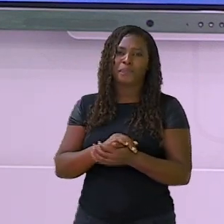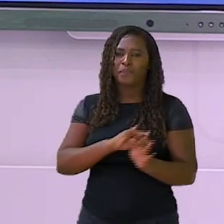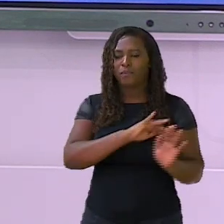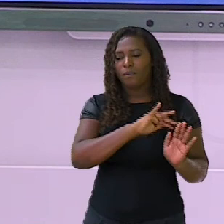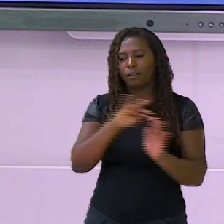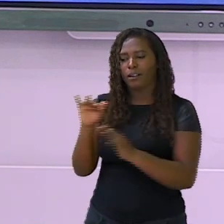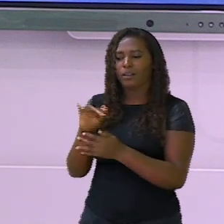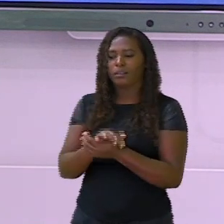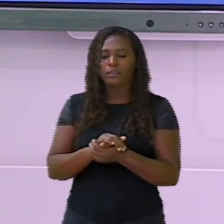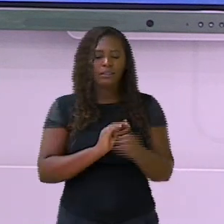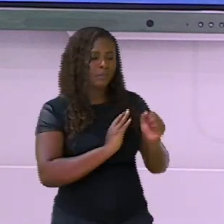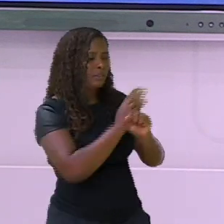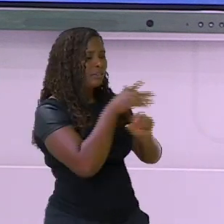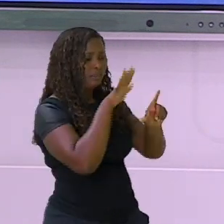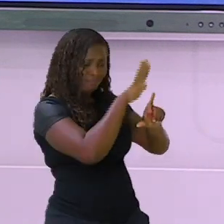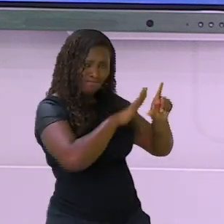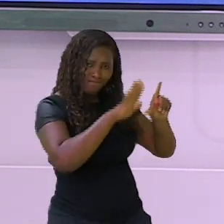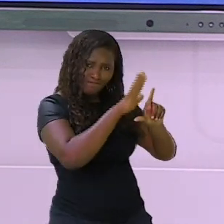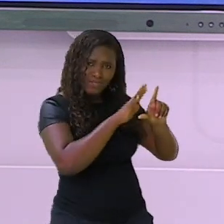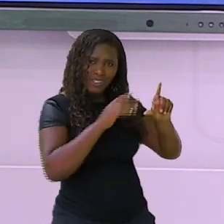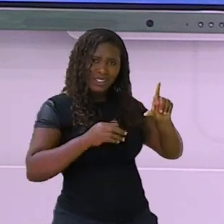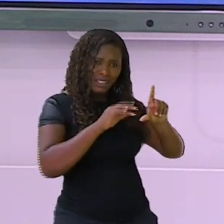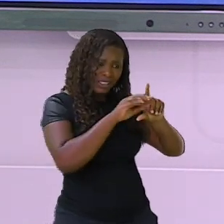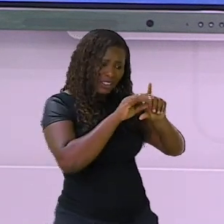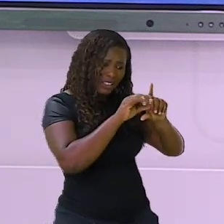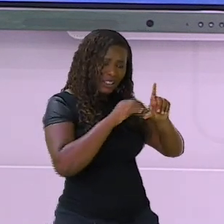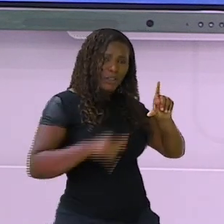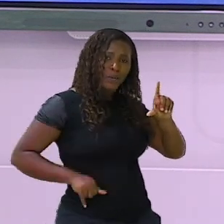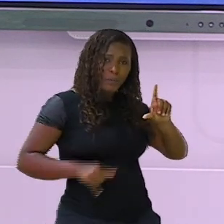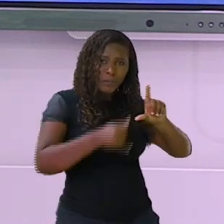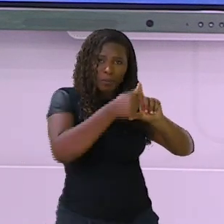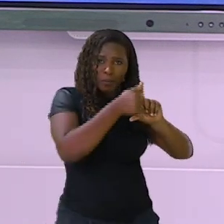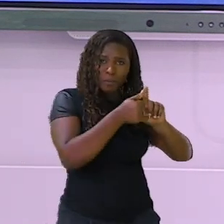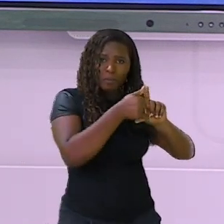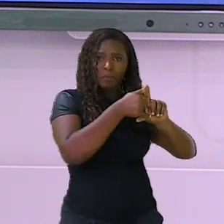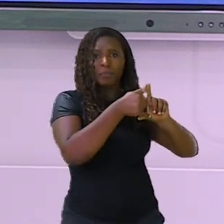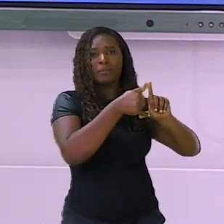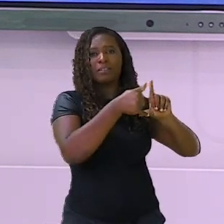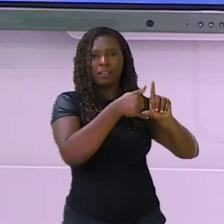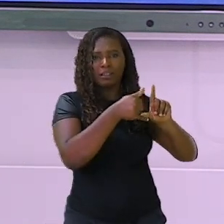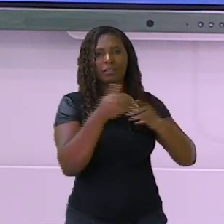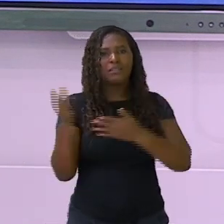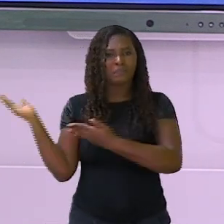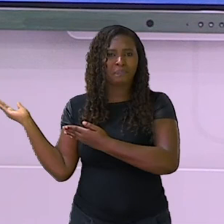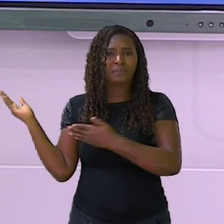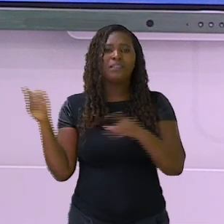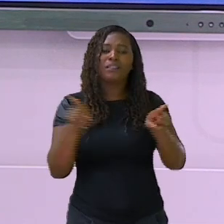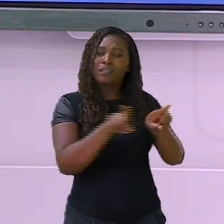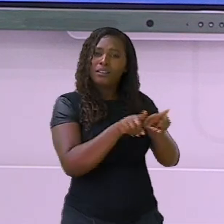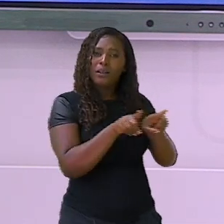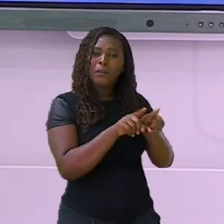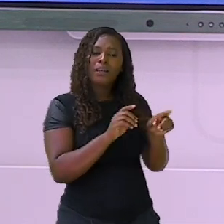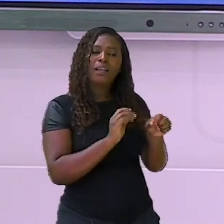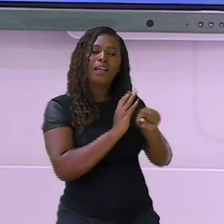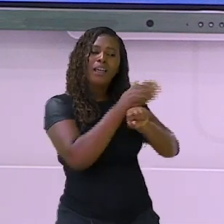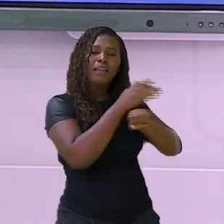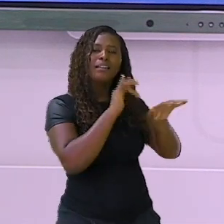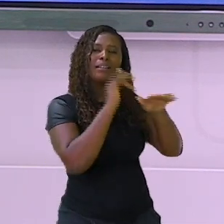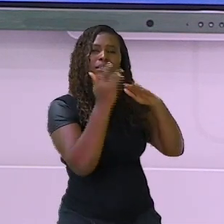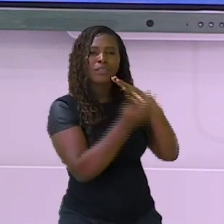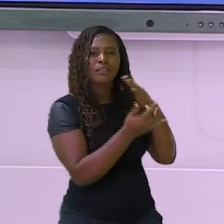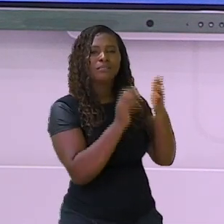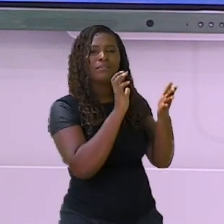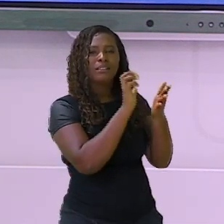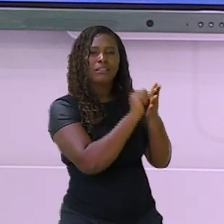na plataforma SMED-GV, aponte a câmera do seu celular na imagem que aparece no canto da tela. Acesse as nossas redes